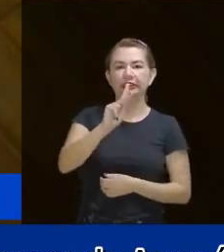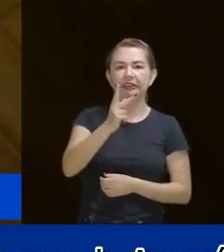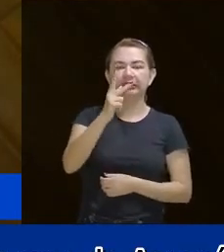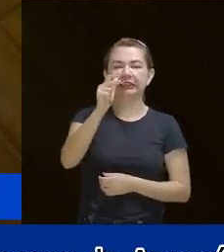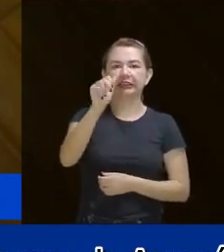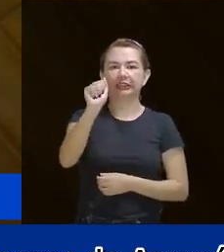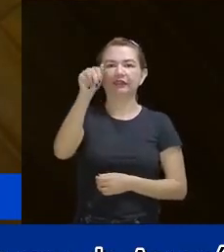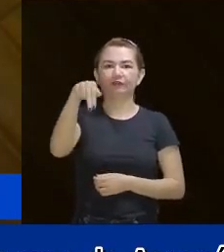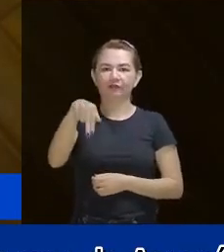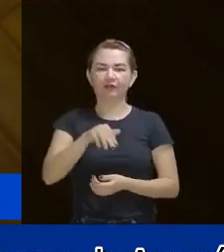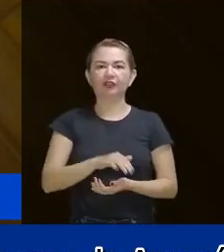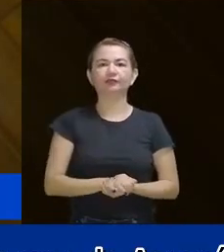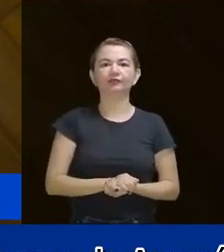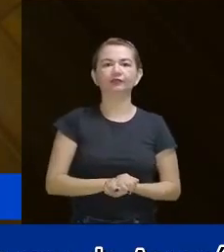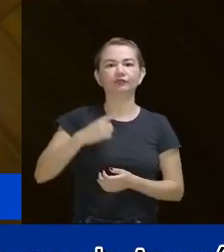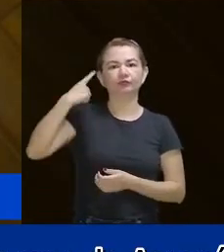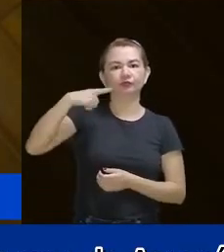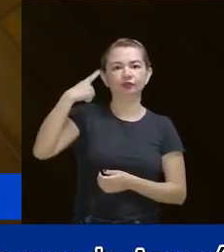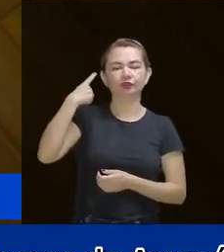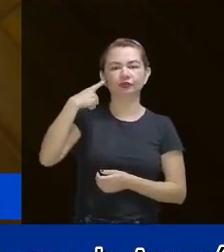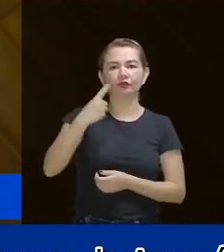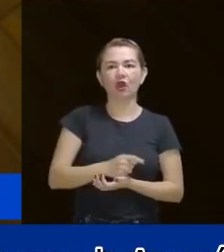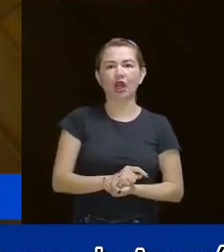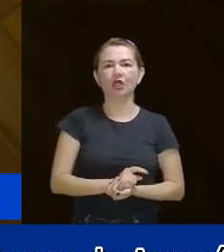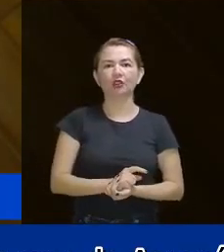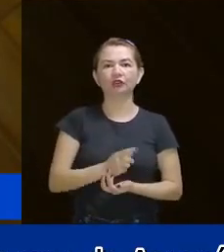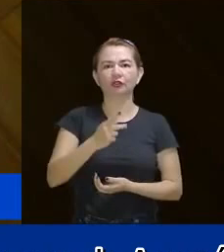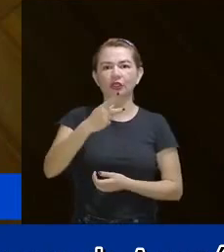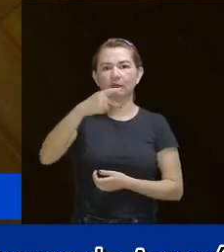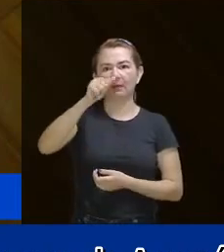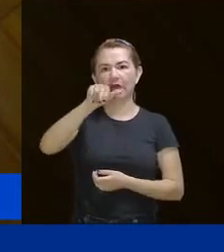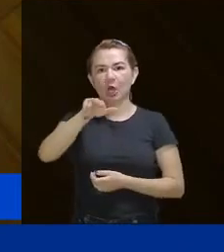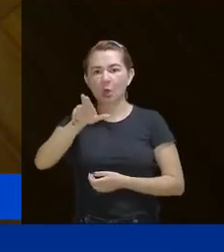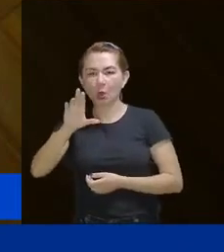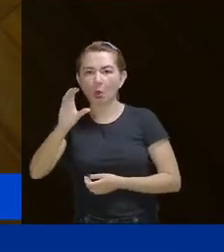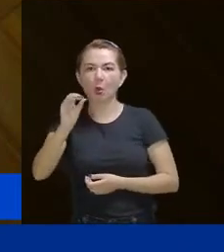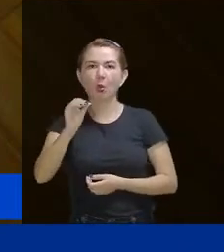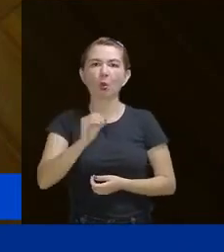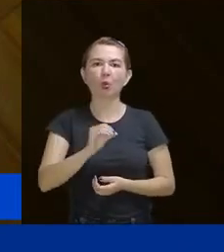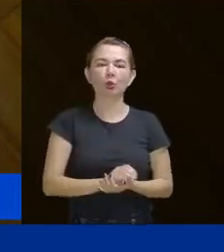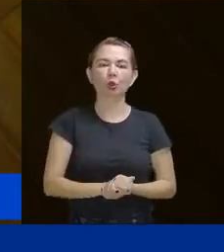advogado doutor Paulo José, ex-presidente da União dos Negros do Amapá,